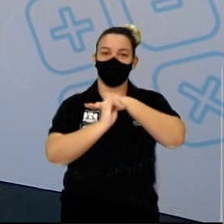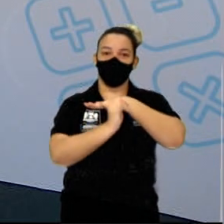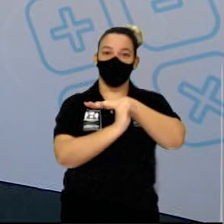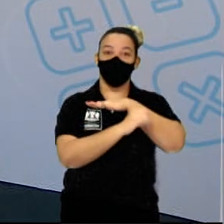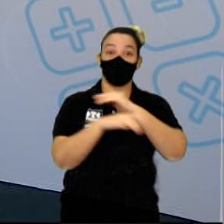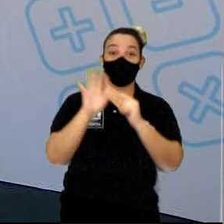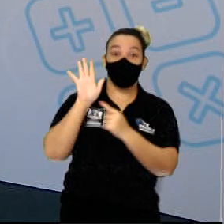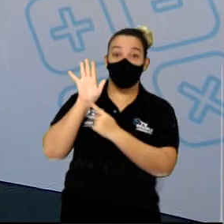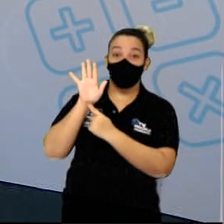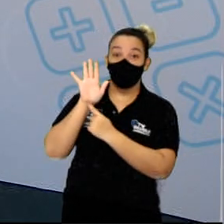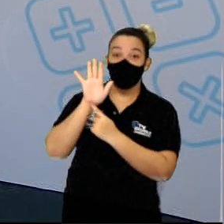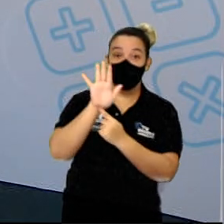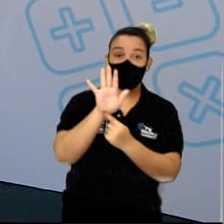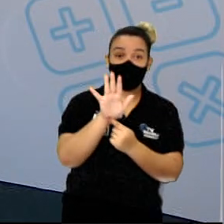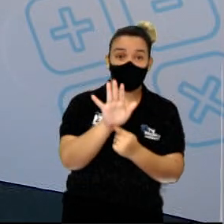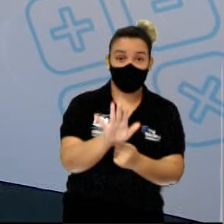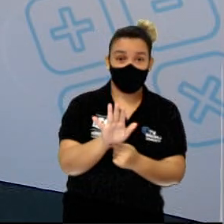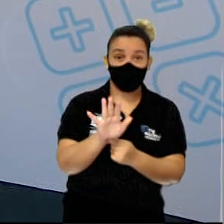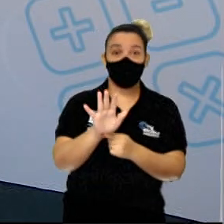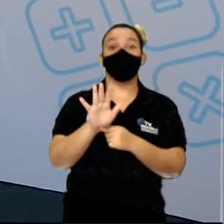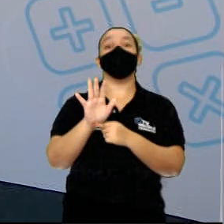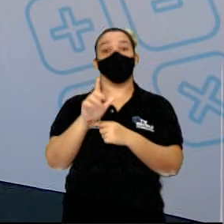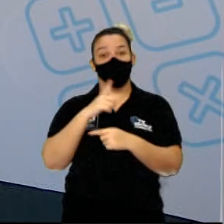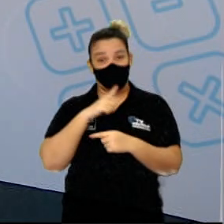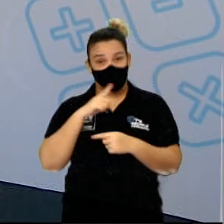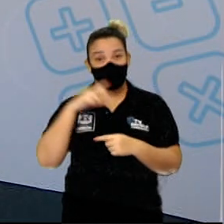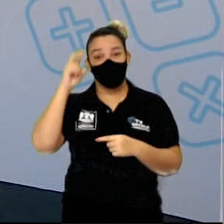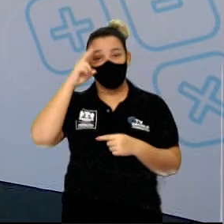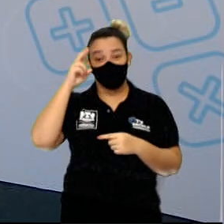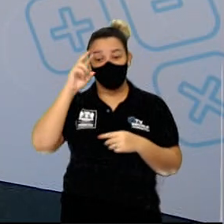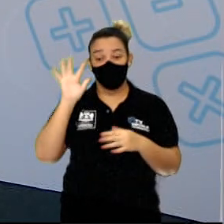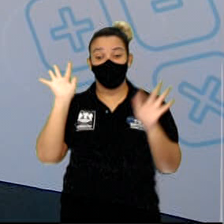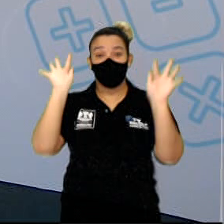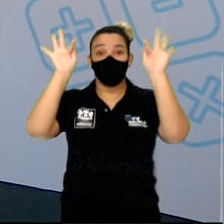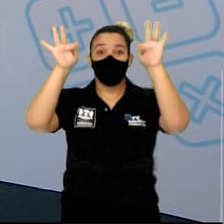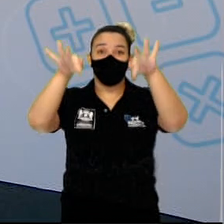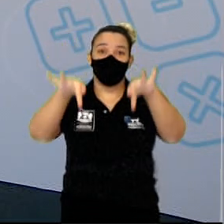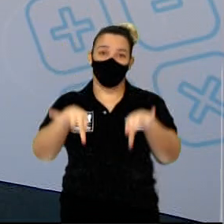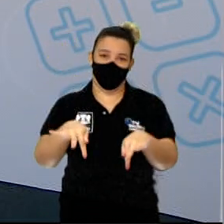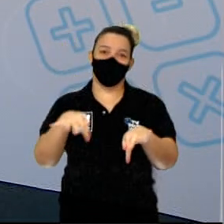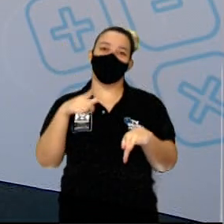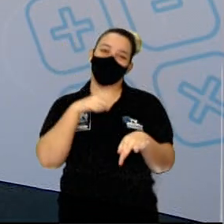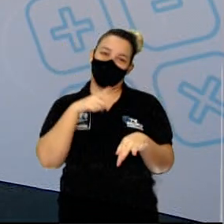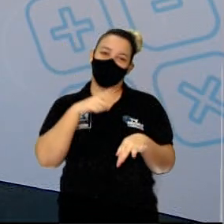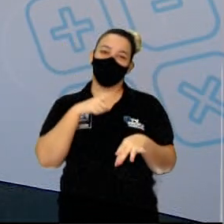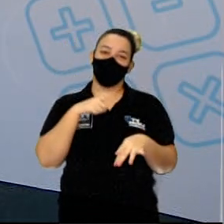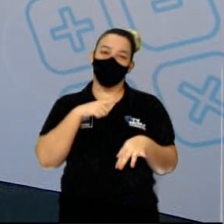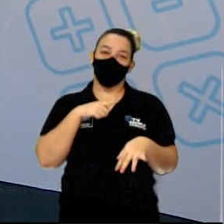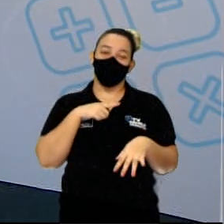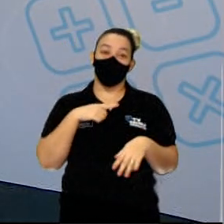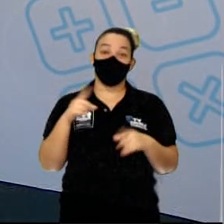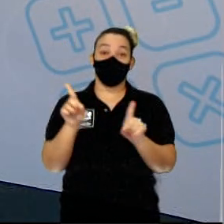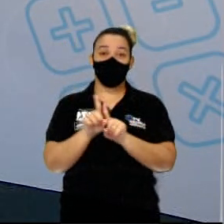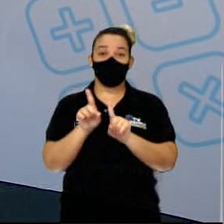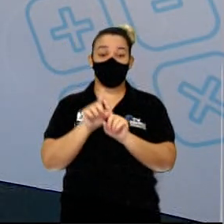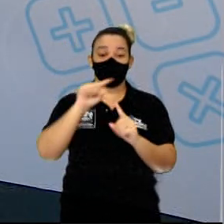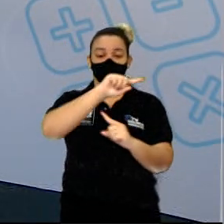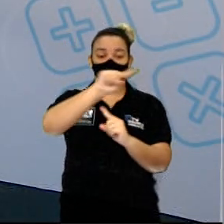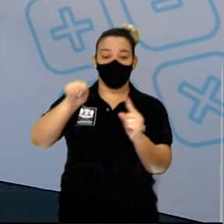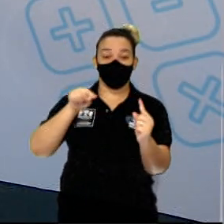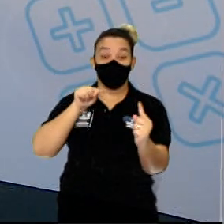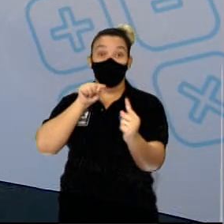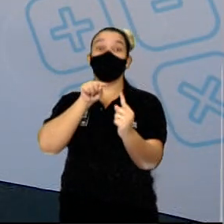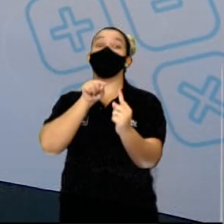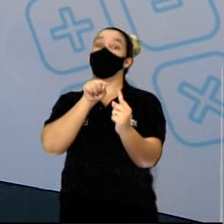apresentação, desenvolvimento e desfecho. Nós vamos aprender um pouco sobre essa estrutura aí do desfecho. E a lição de moral, que não